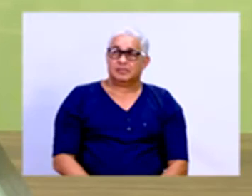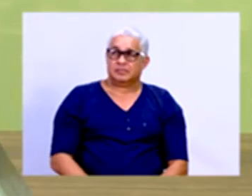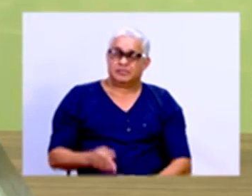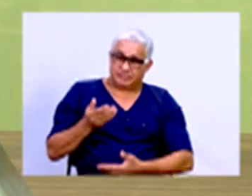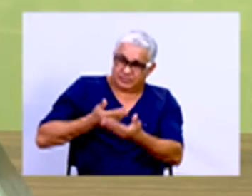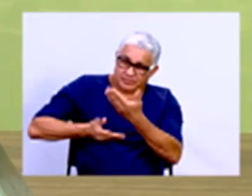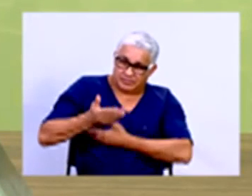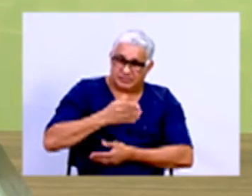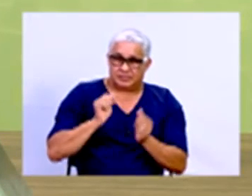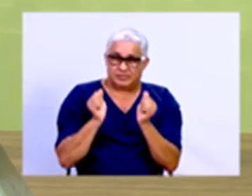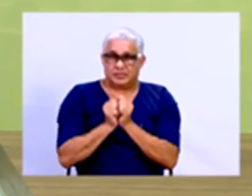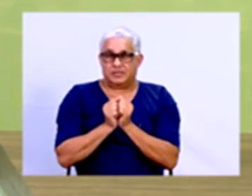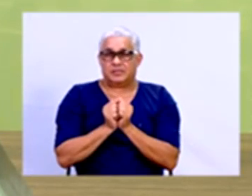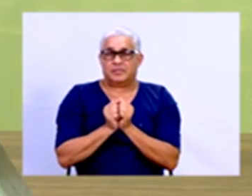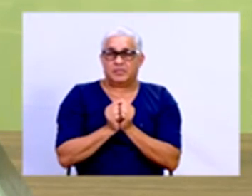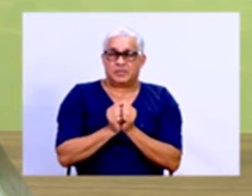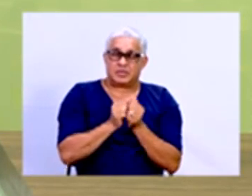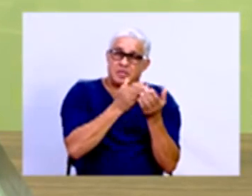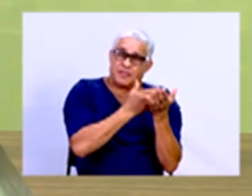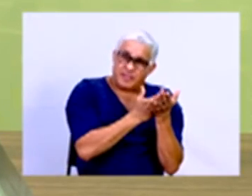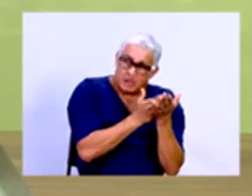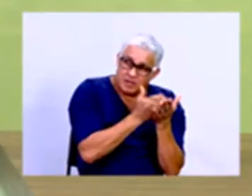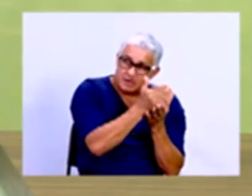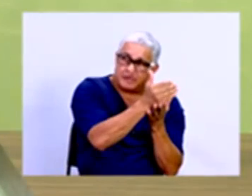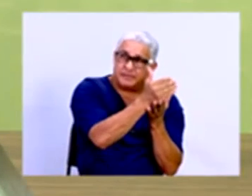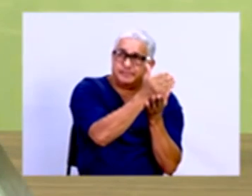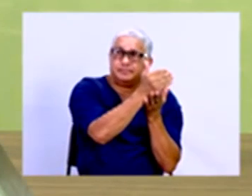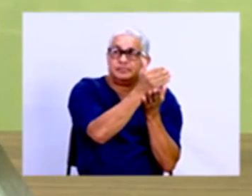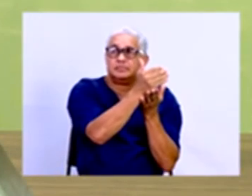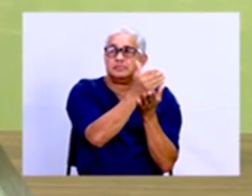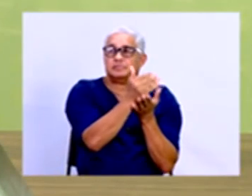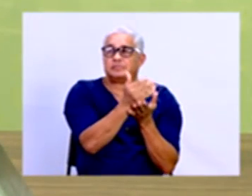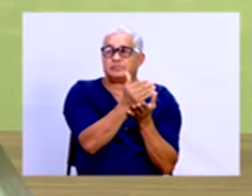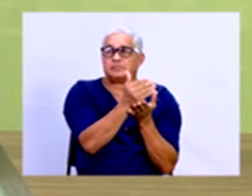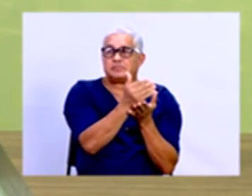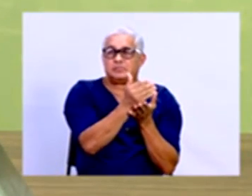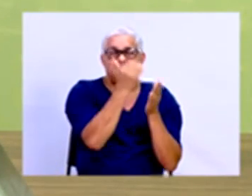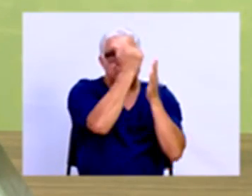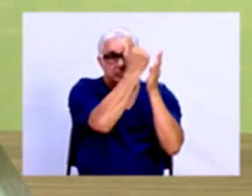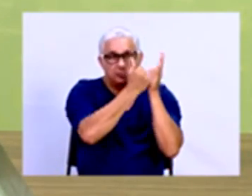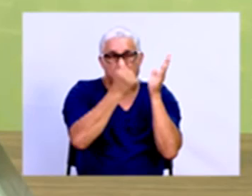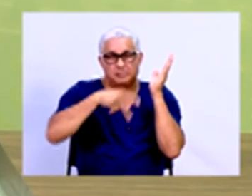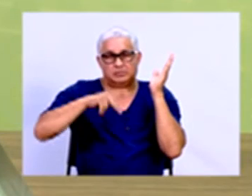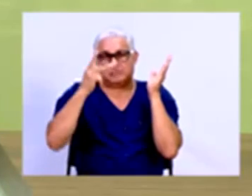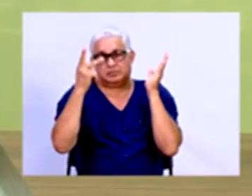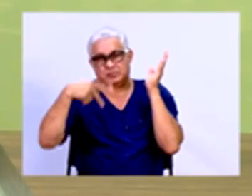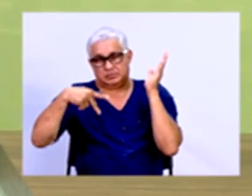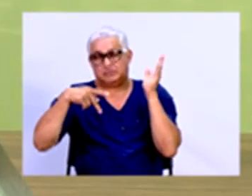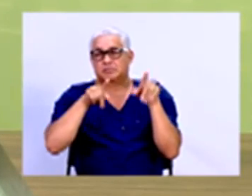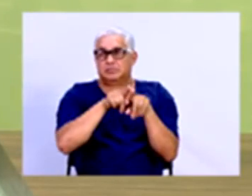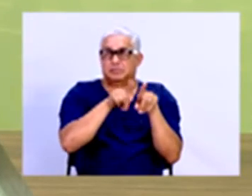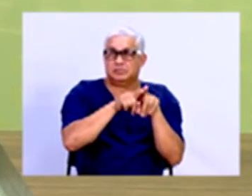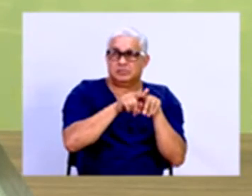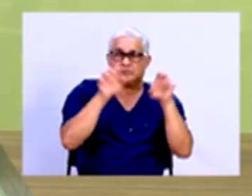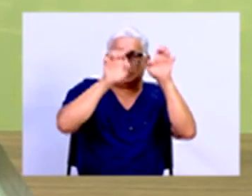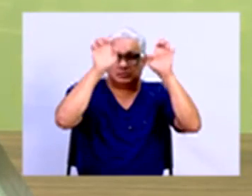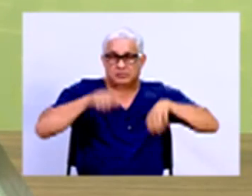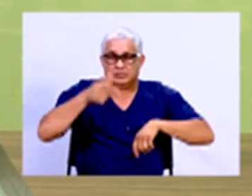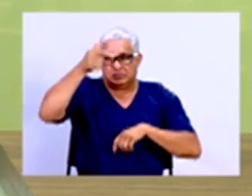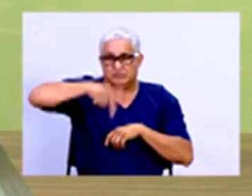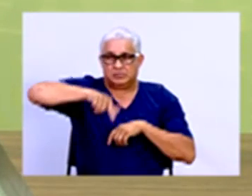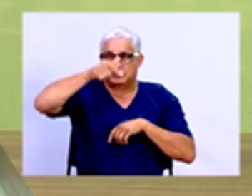né? Vimos do começo, iniciando a programação PHP, vindo estrutura de